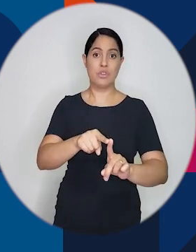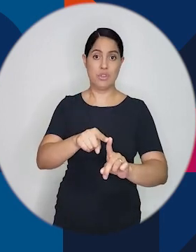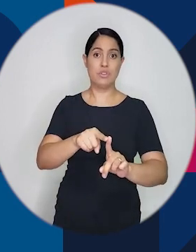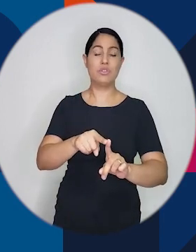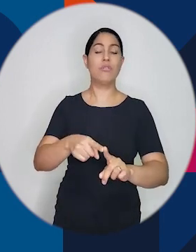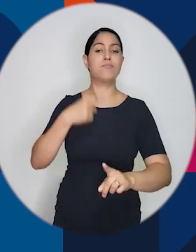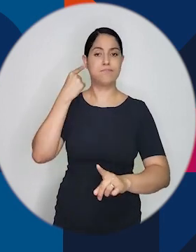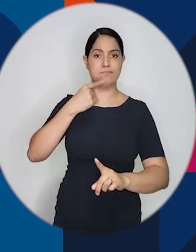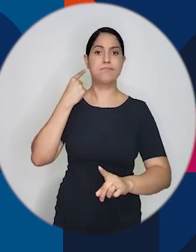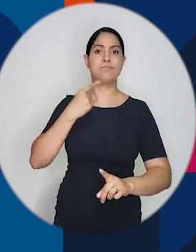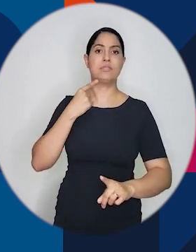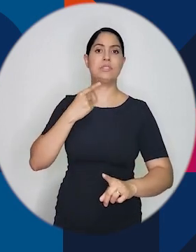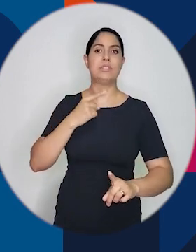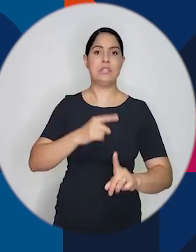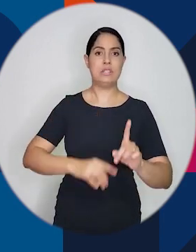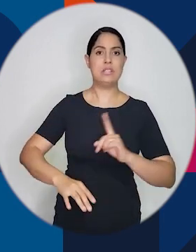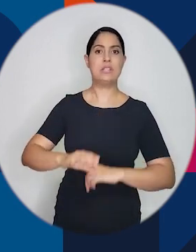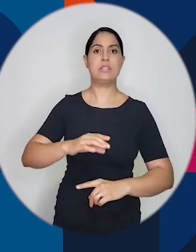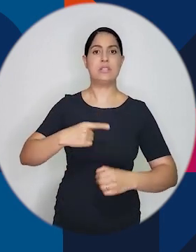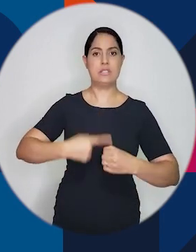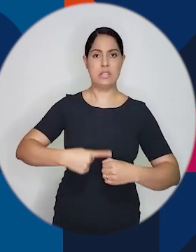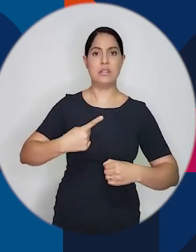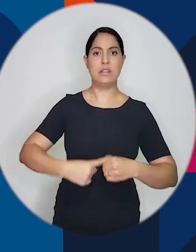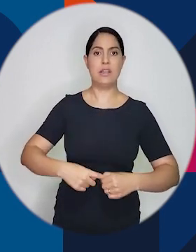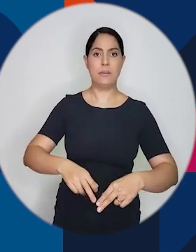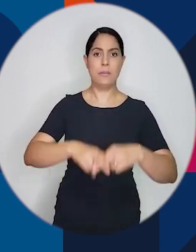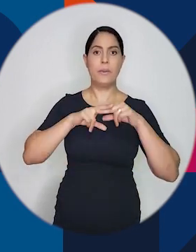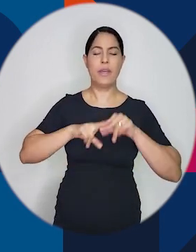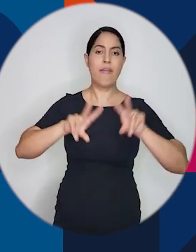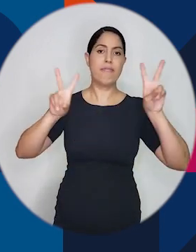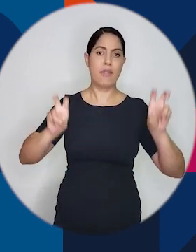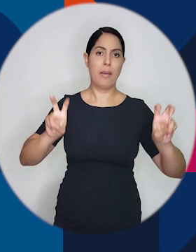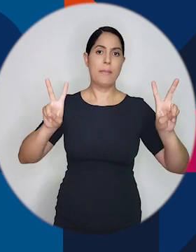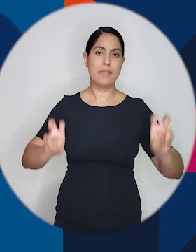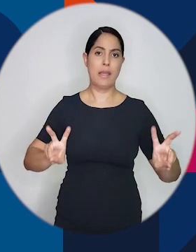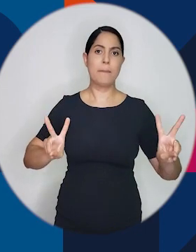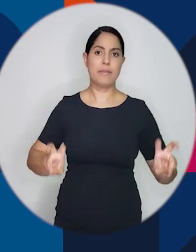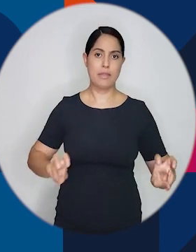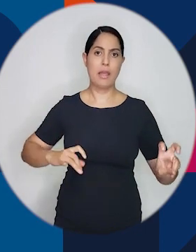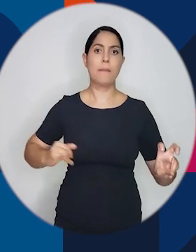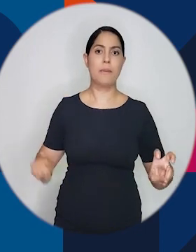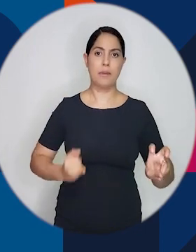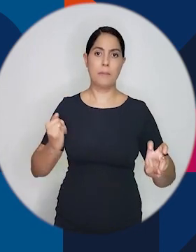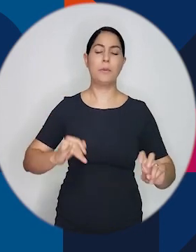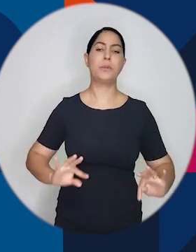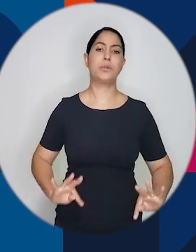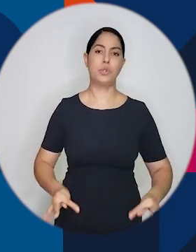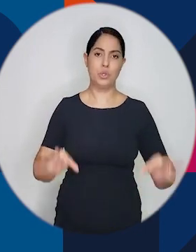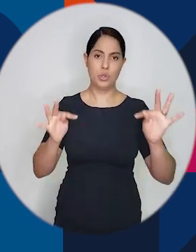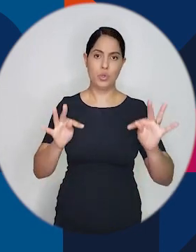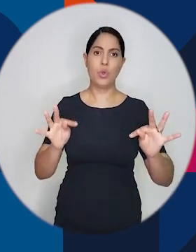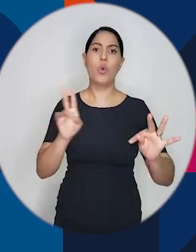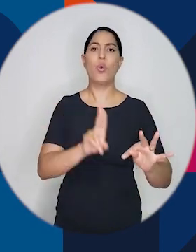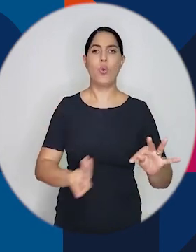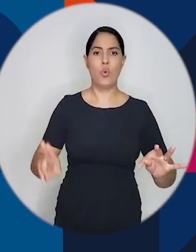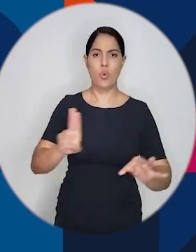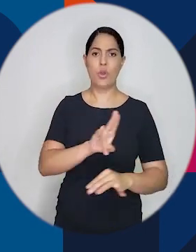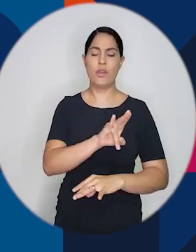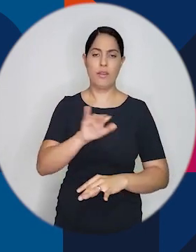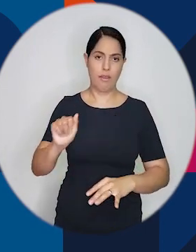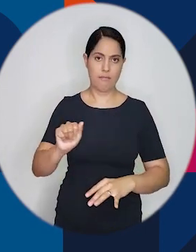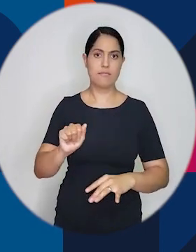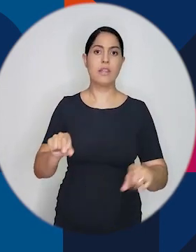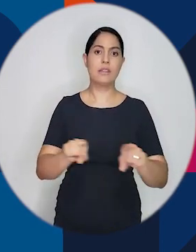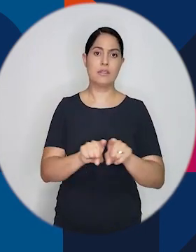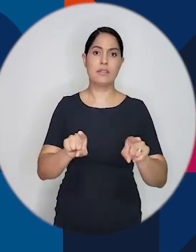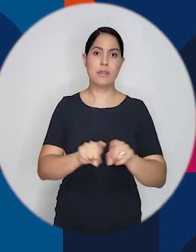o objetivo da cidade da advocacia. Trazer para o debate os pontos importantes de avanços tecnológicos, do uso